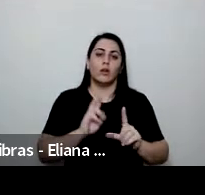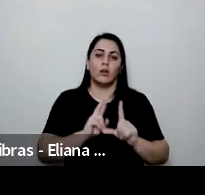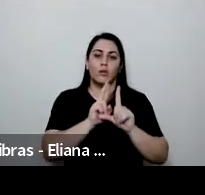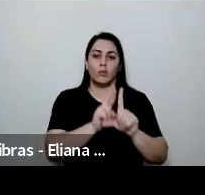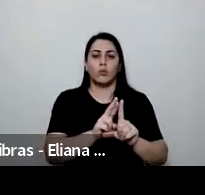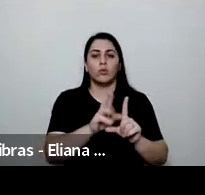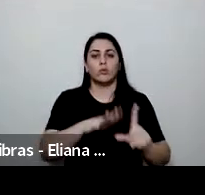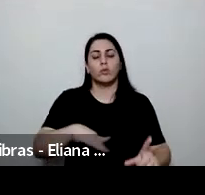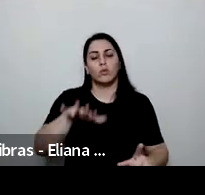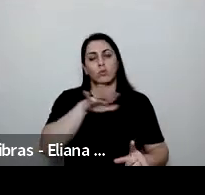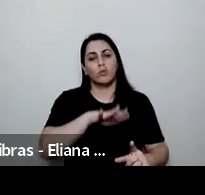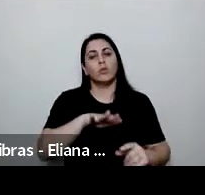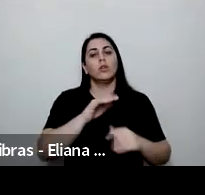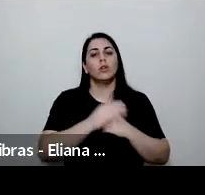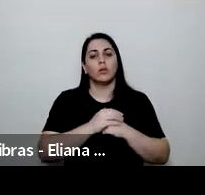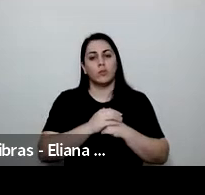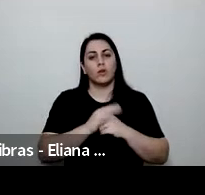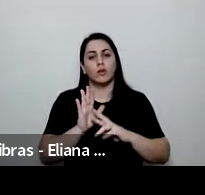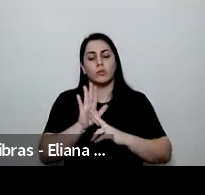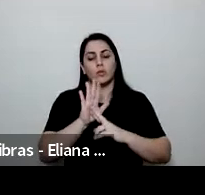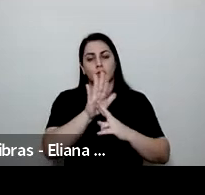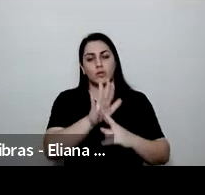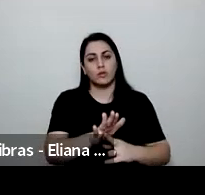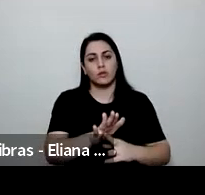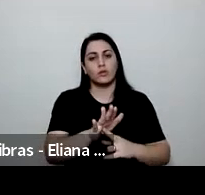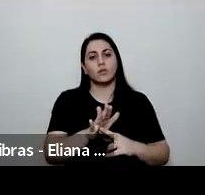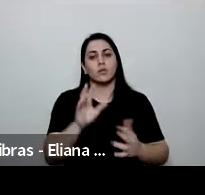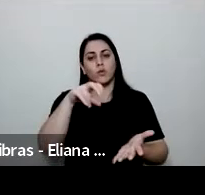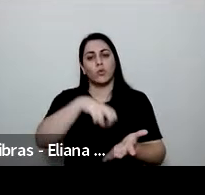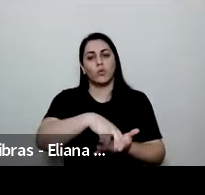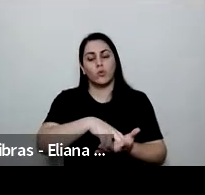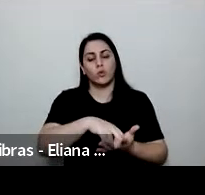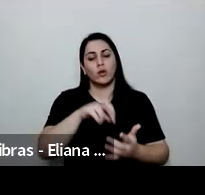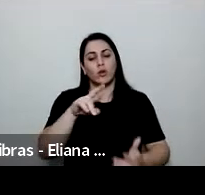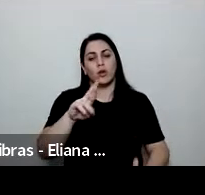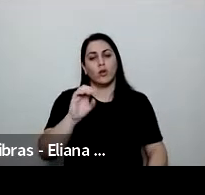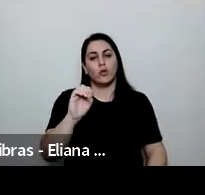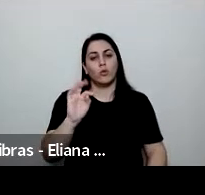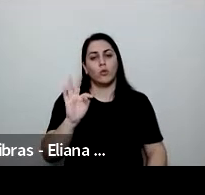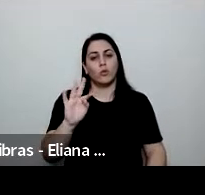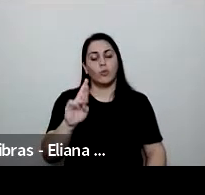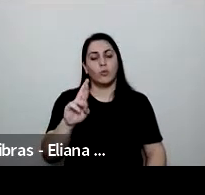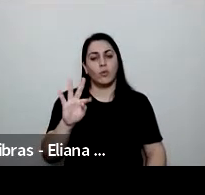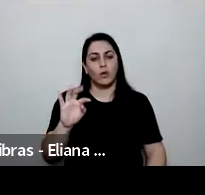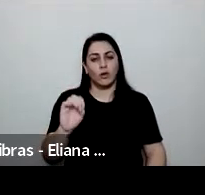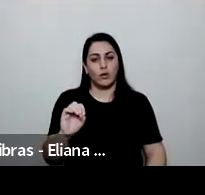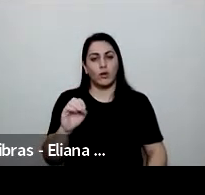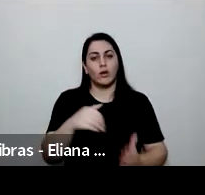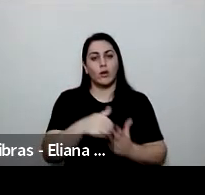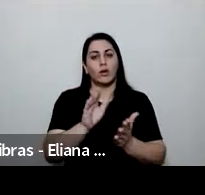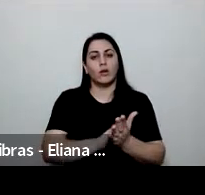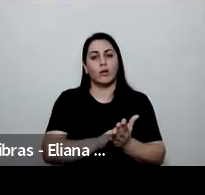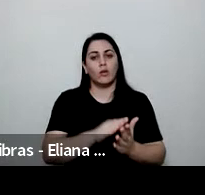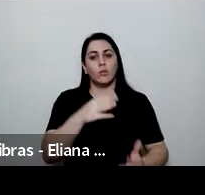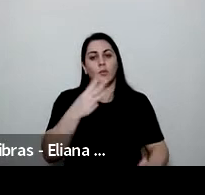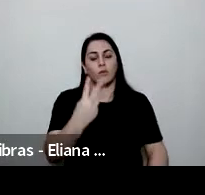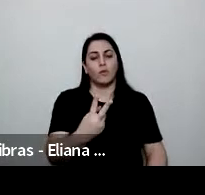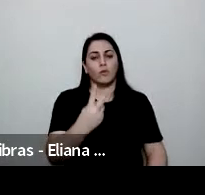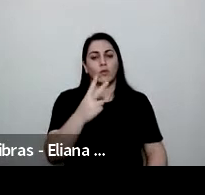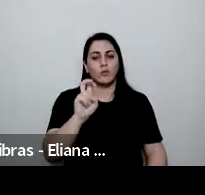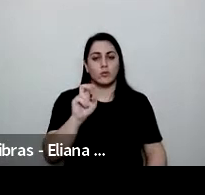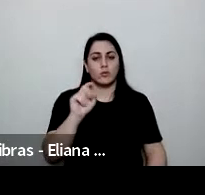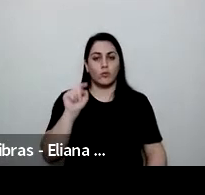da representação para condenar o representado Roberto Rocha na multa de 25